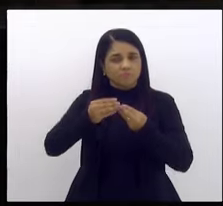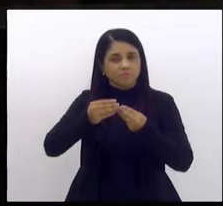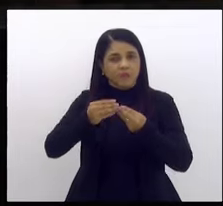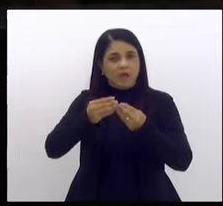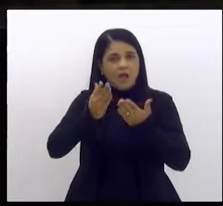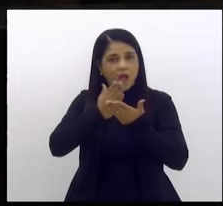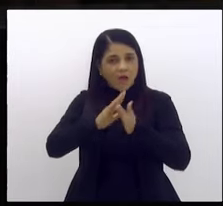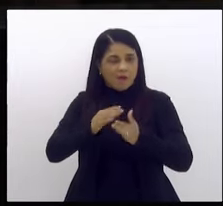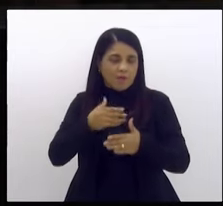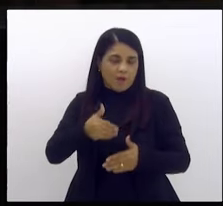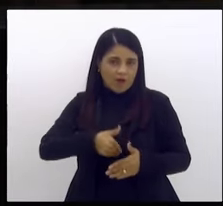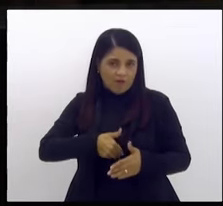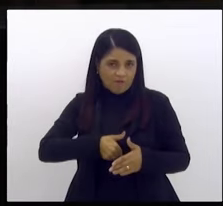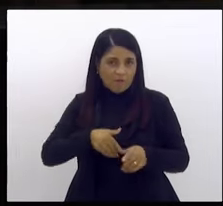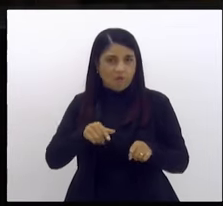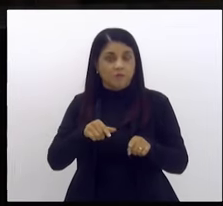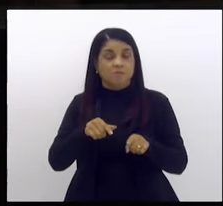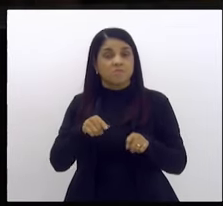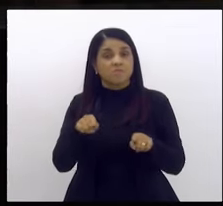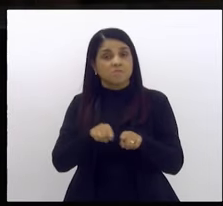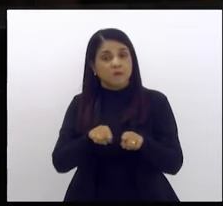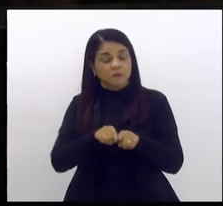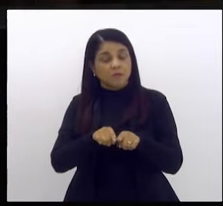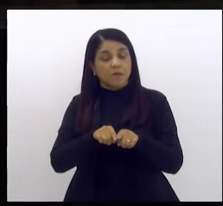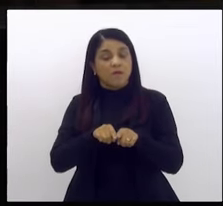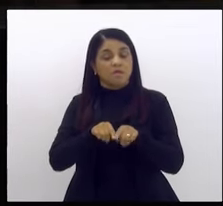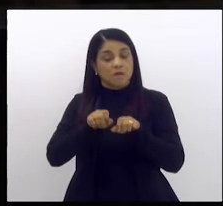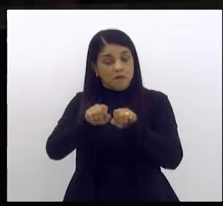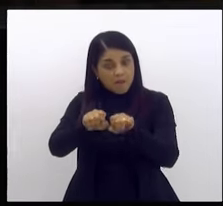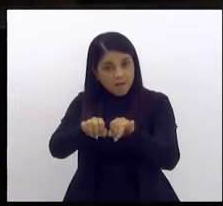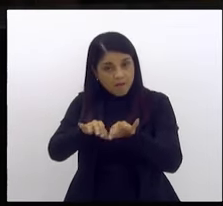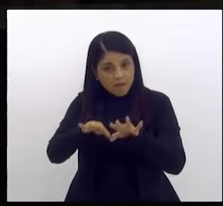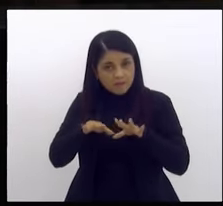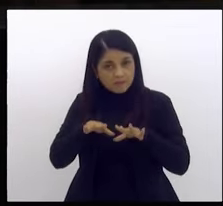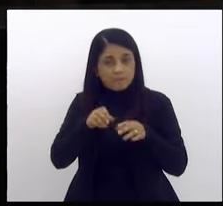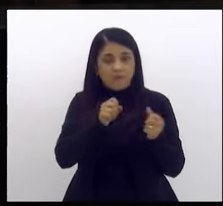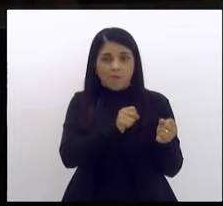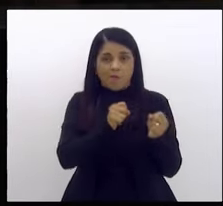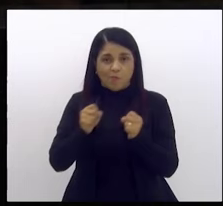também compromete a Assembleia Legislativa e o poder